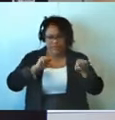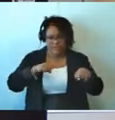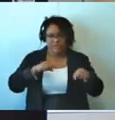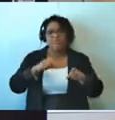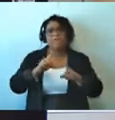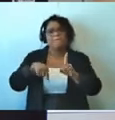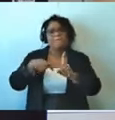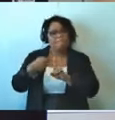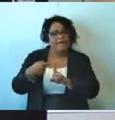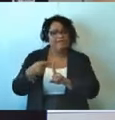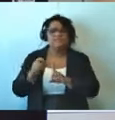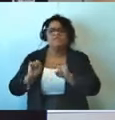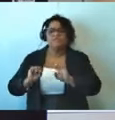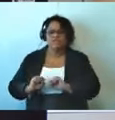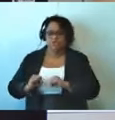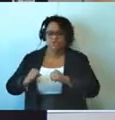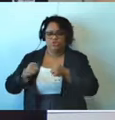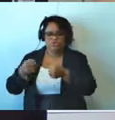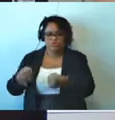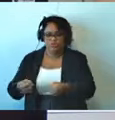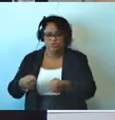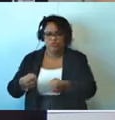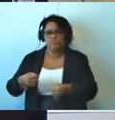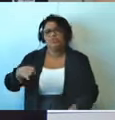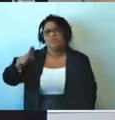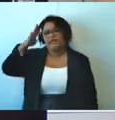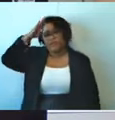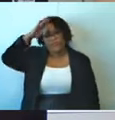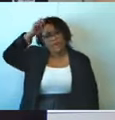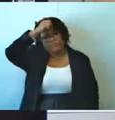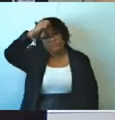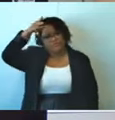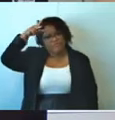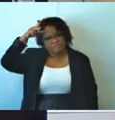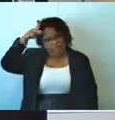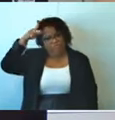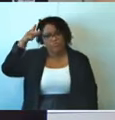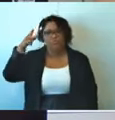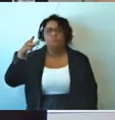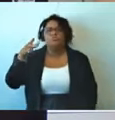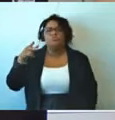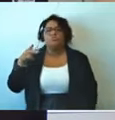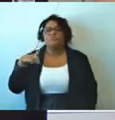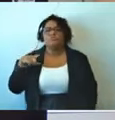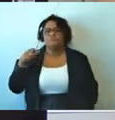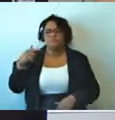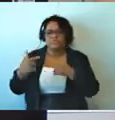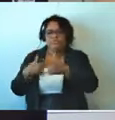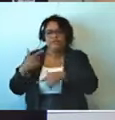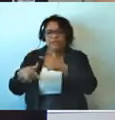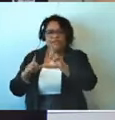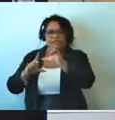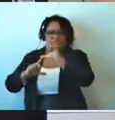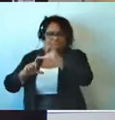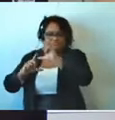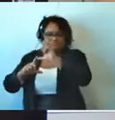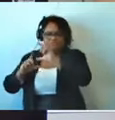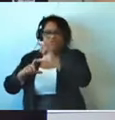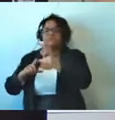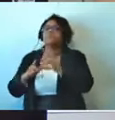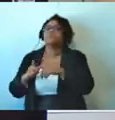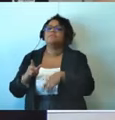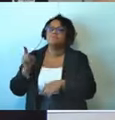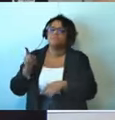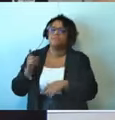o Batalhão de Trânsito, seja mais eficaz. Porque lá no passado, quando a BHTrans parou de multar, entre aspas, né, Belo Horizonte